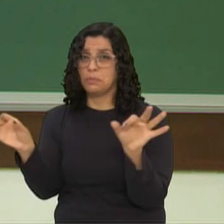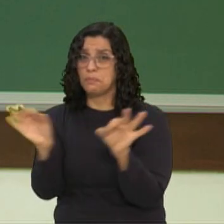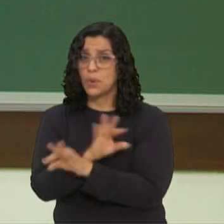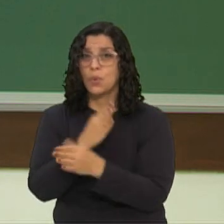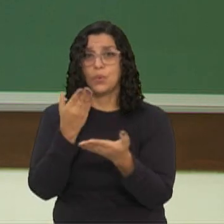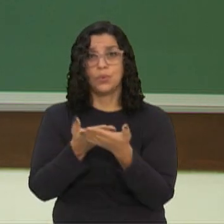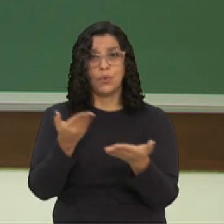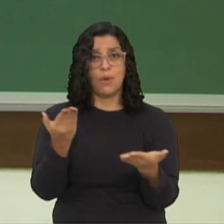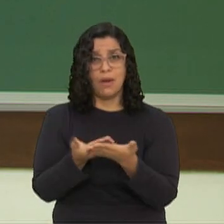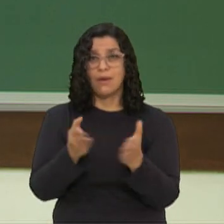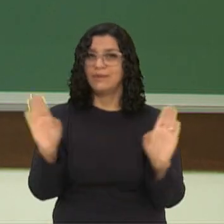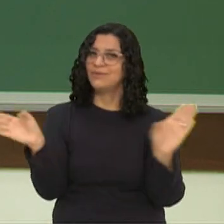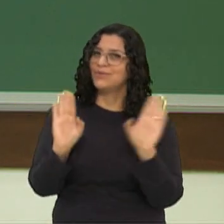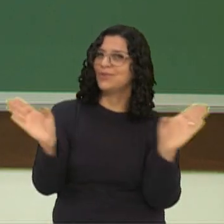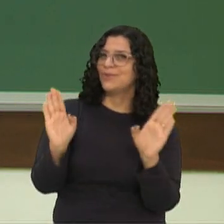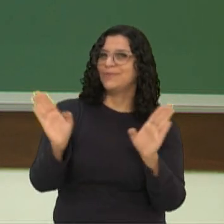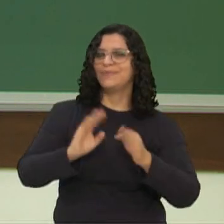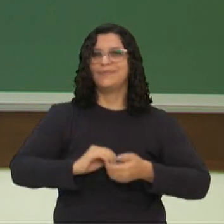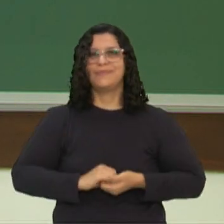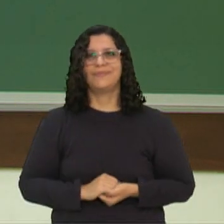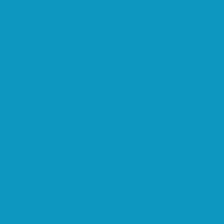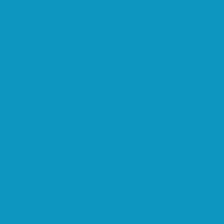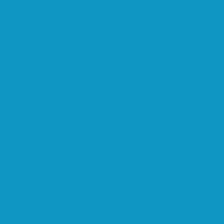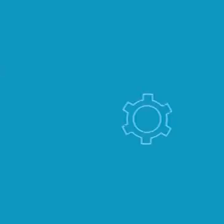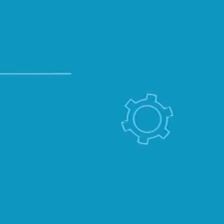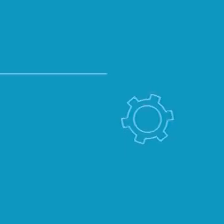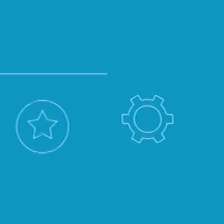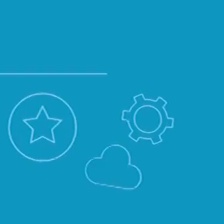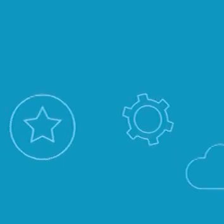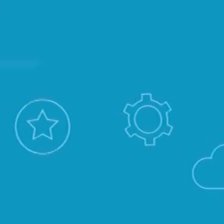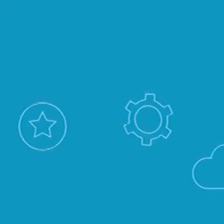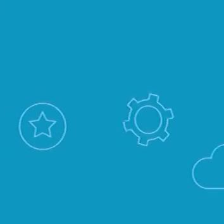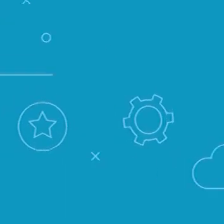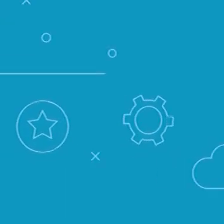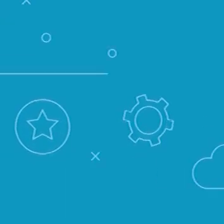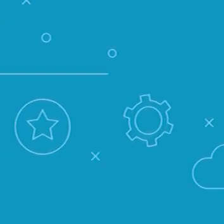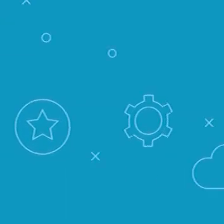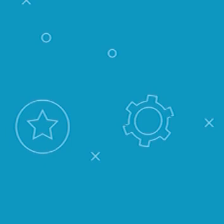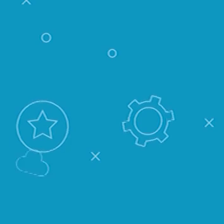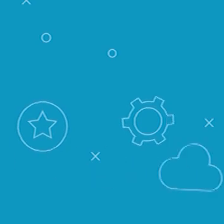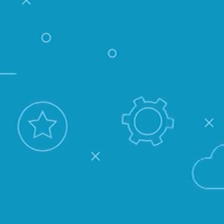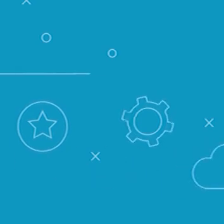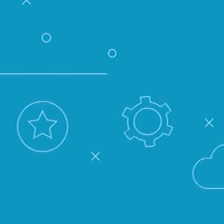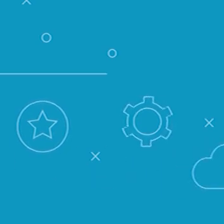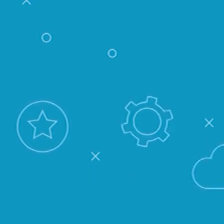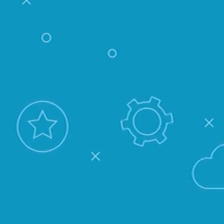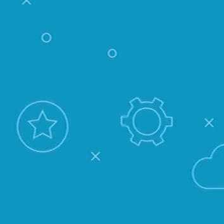de hoje. Até a próxima. Tchau, tchau.